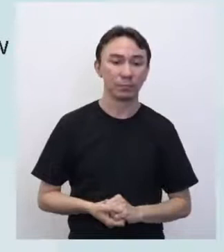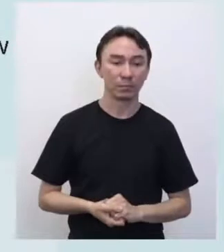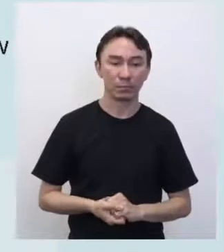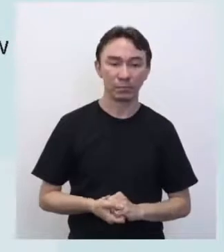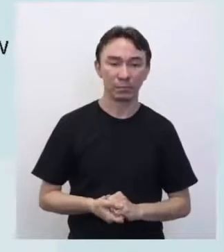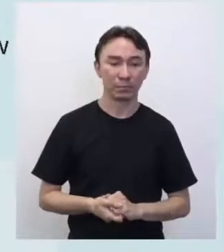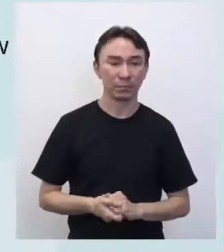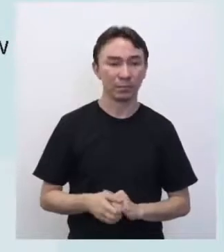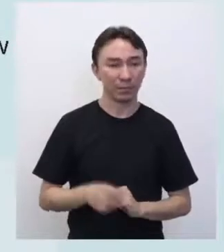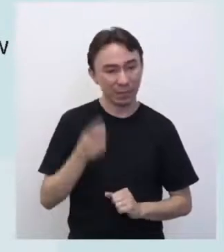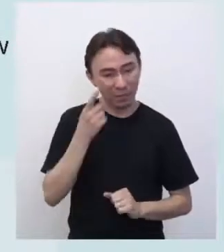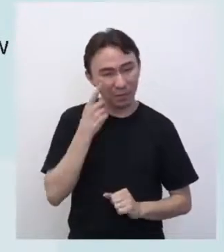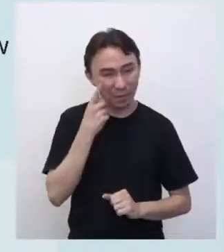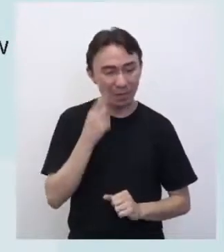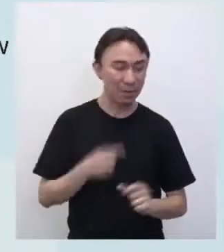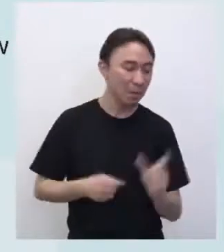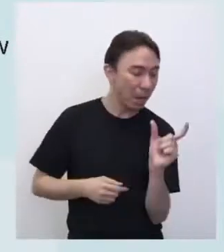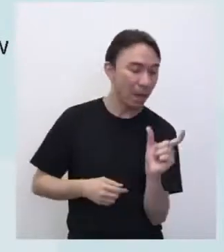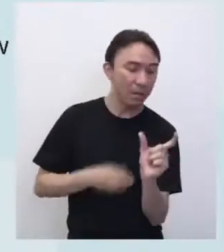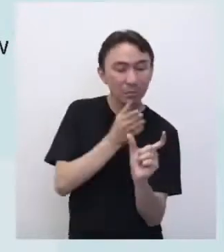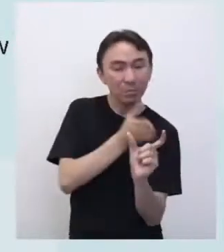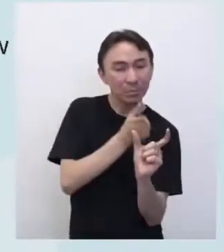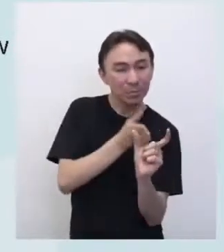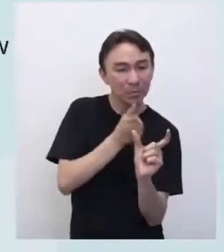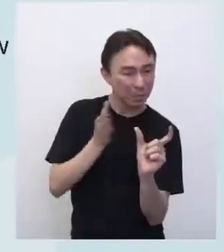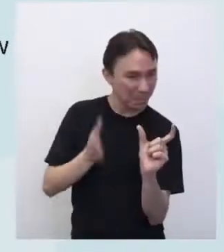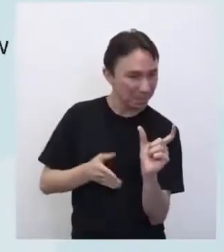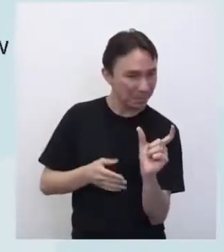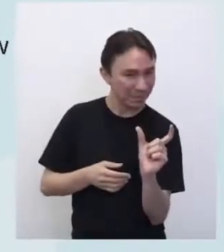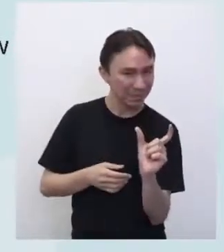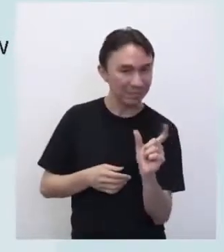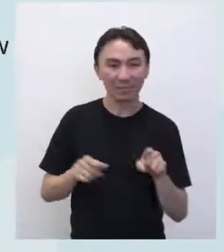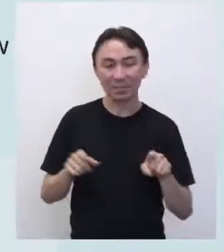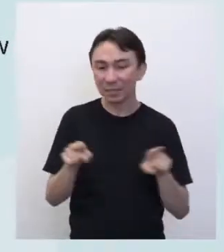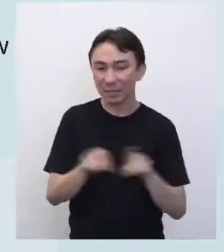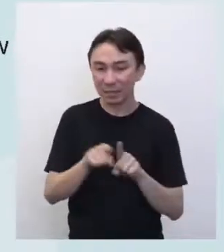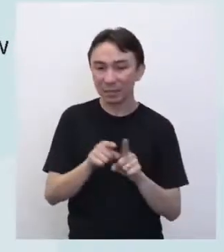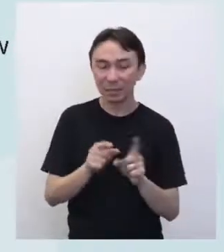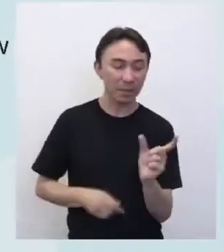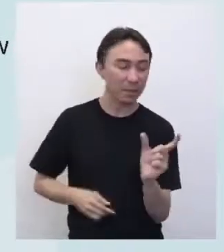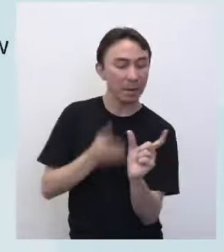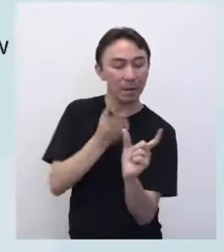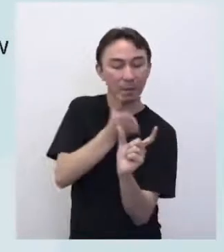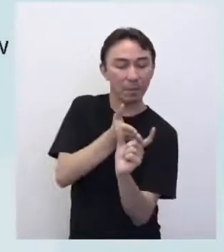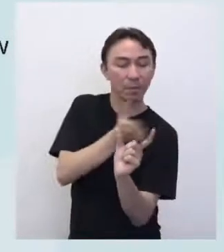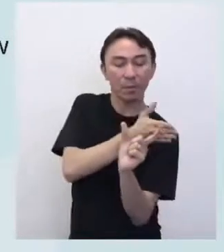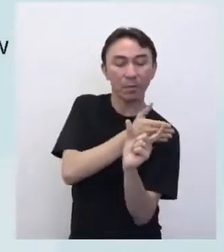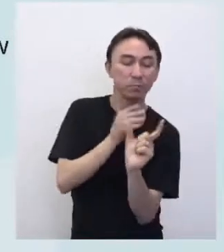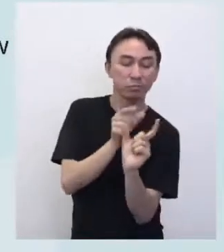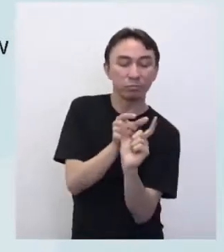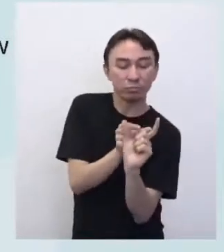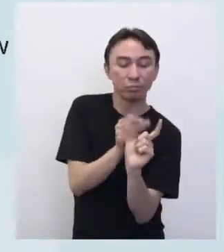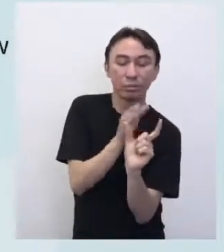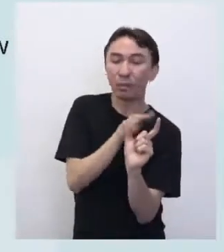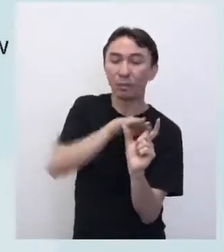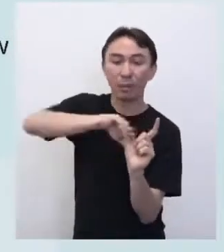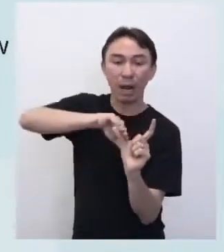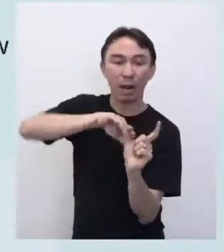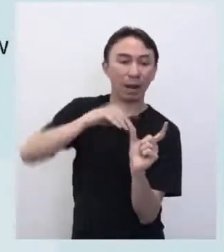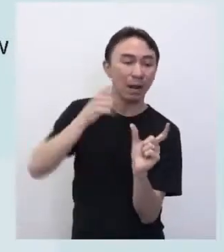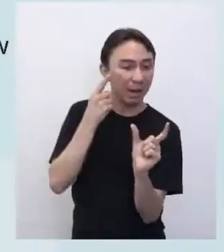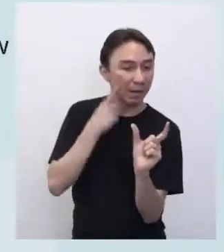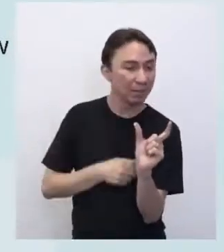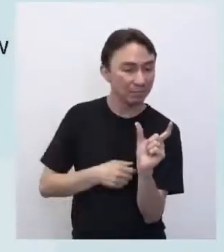Reconhecemos a parte das palavras, os morfemas. Used prefixes and suffixes, the affixes, to form new words. Usamos